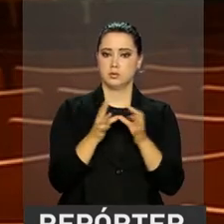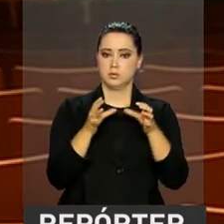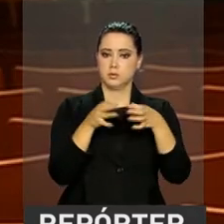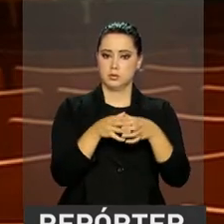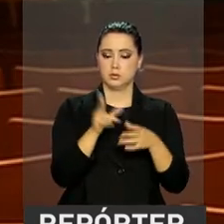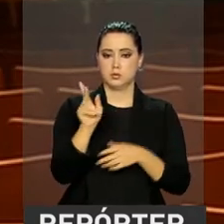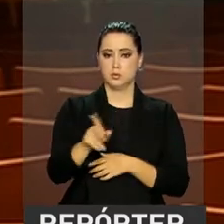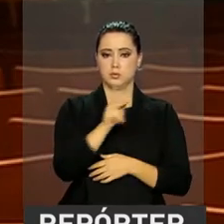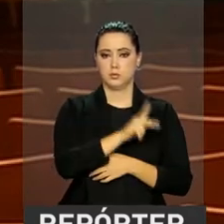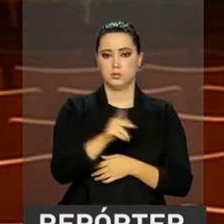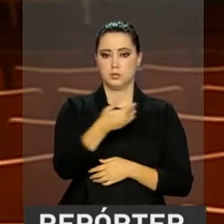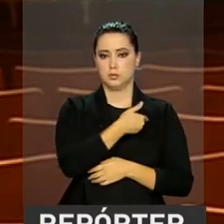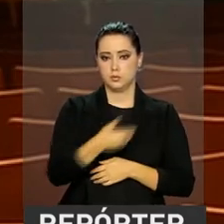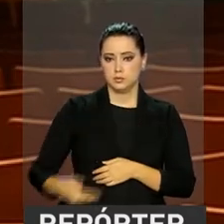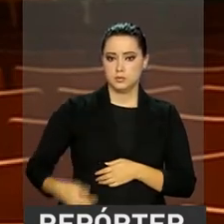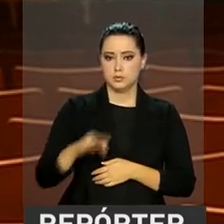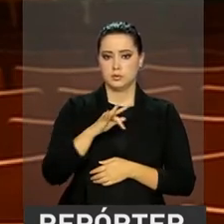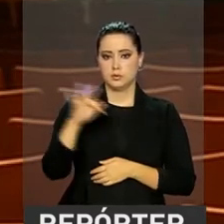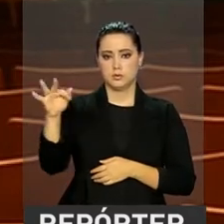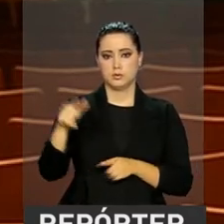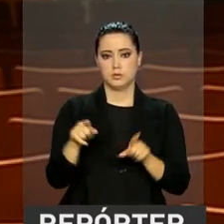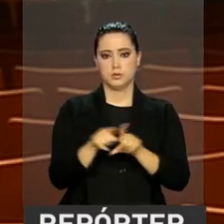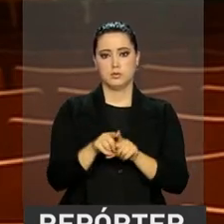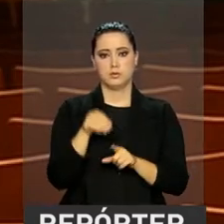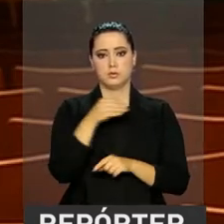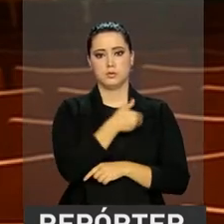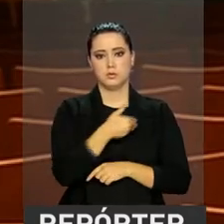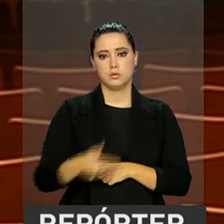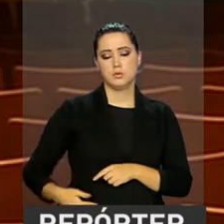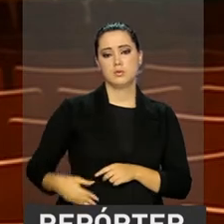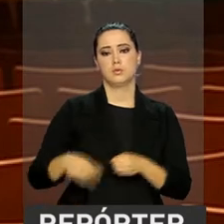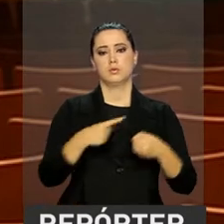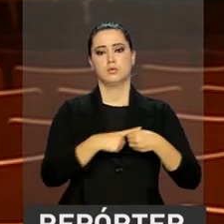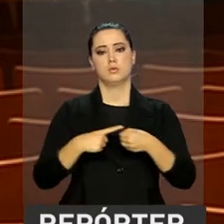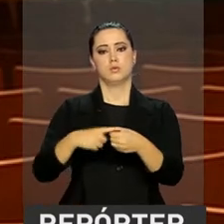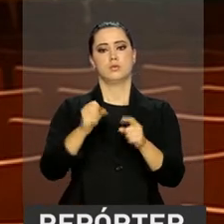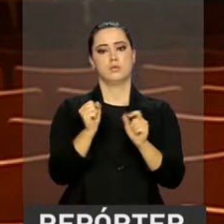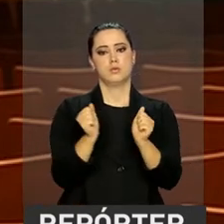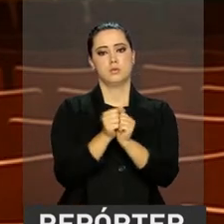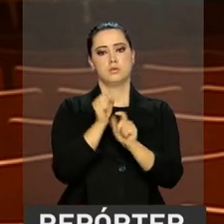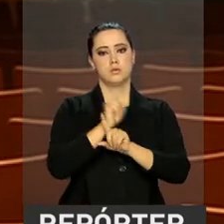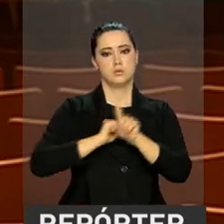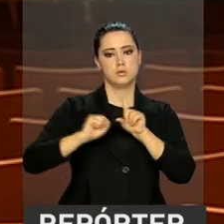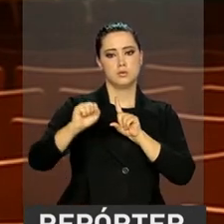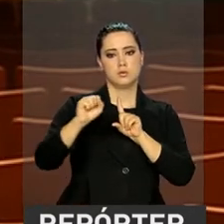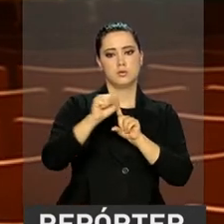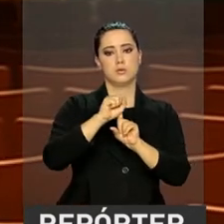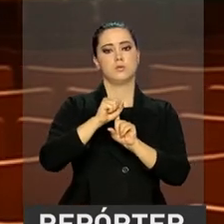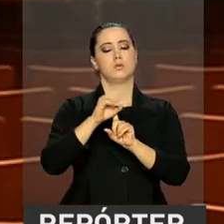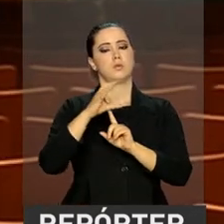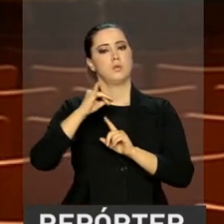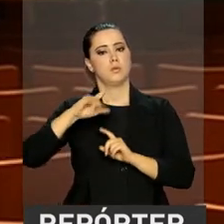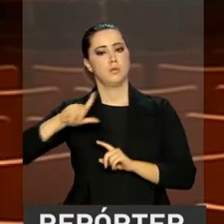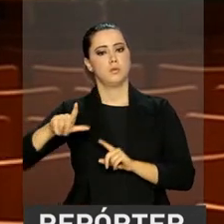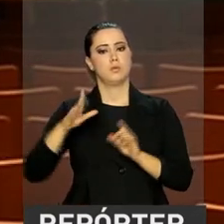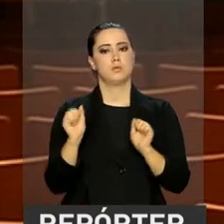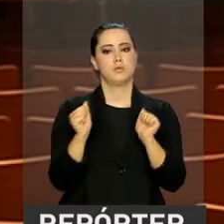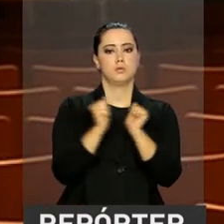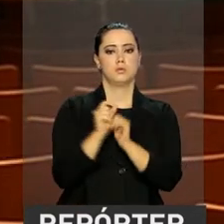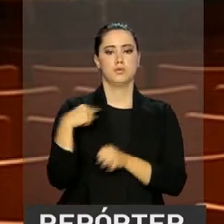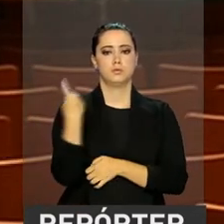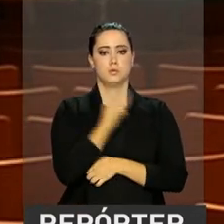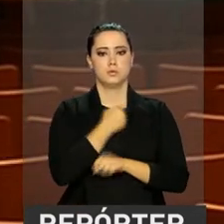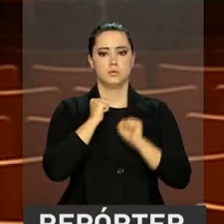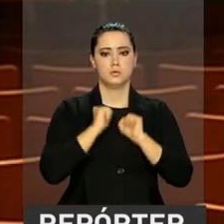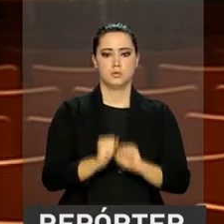academia, governo federal, os governos municipais, a sociedade civil e também o setor privado, para que juntos a gente